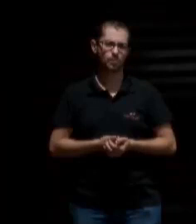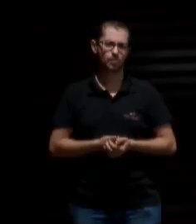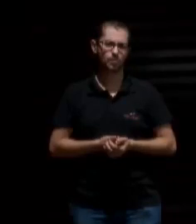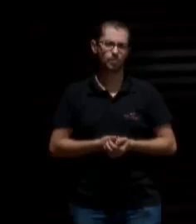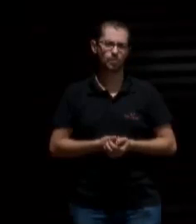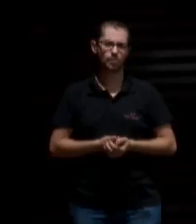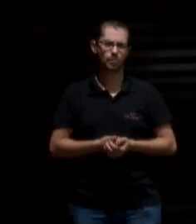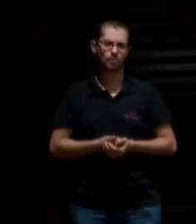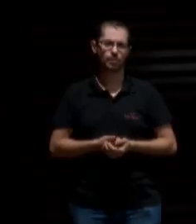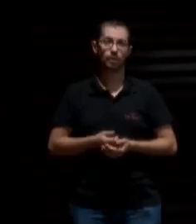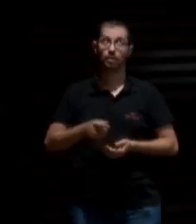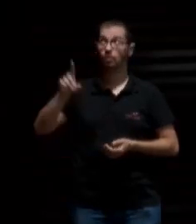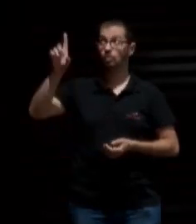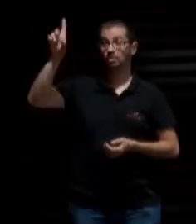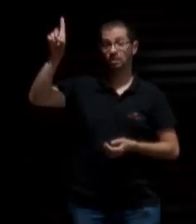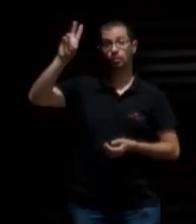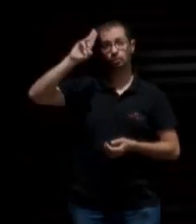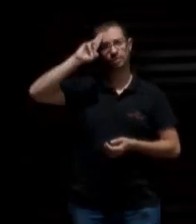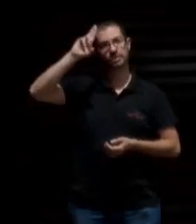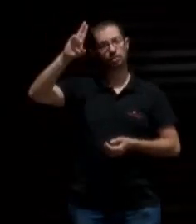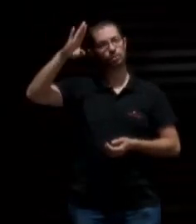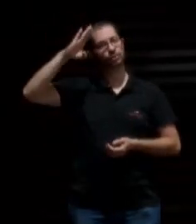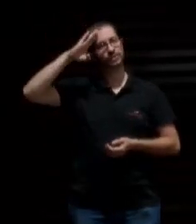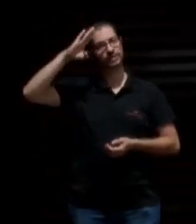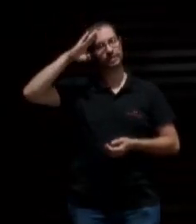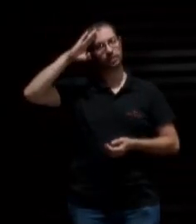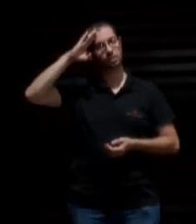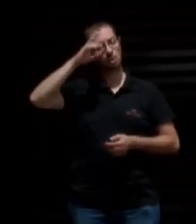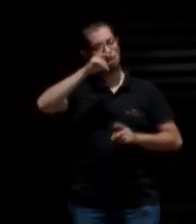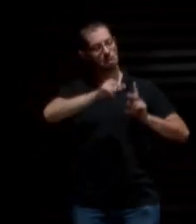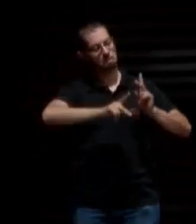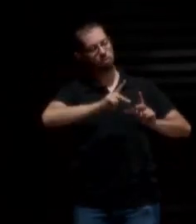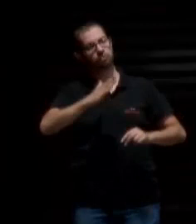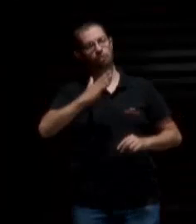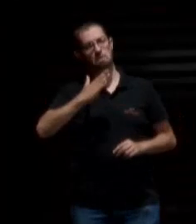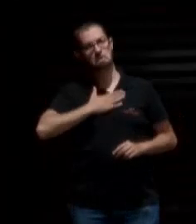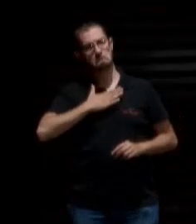Senhor dos exércitos, povo meu,